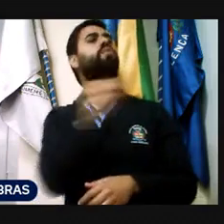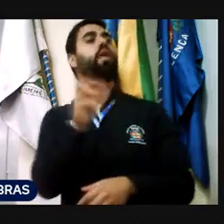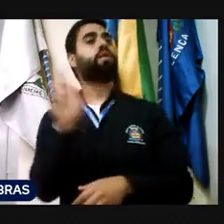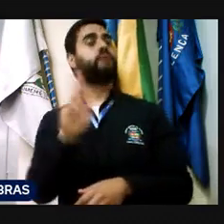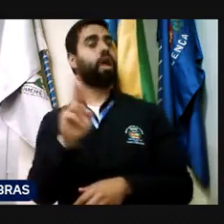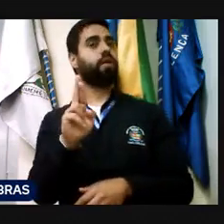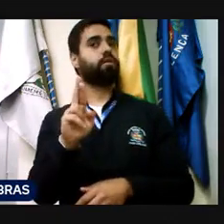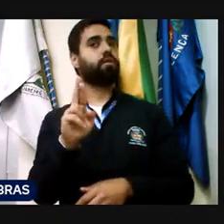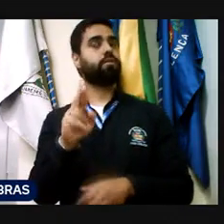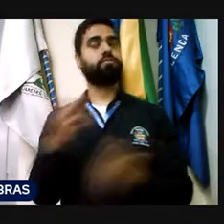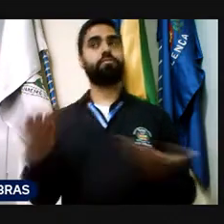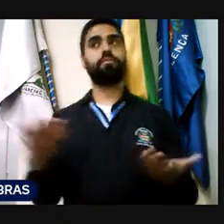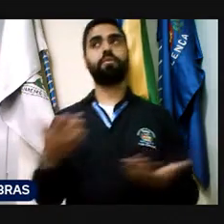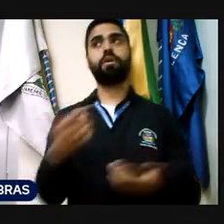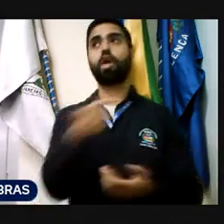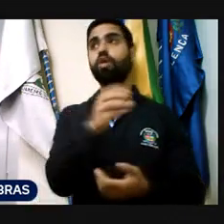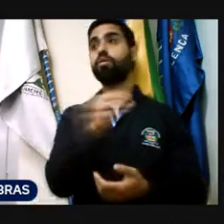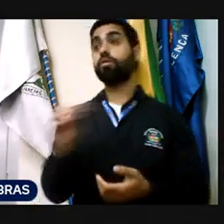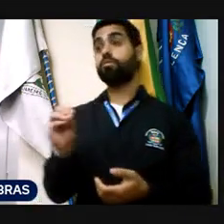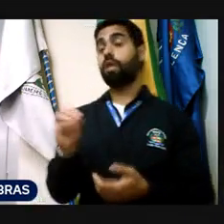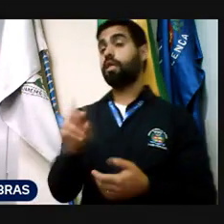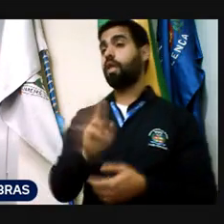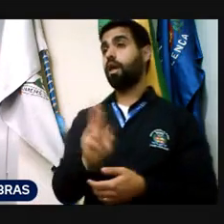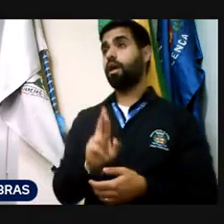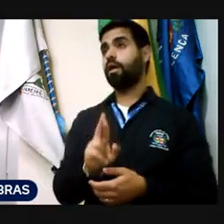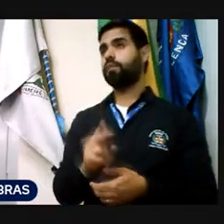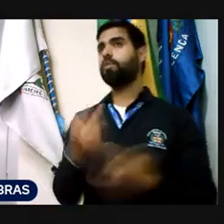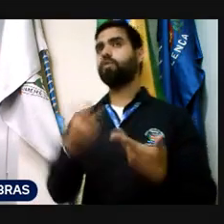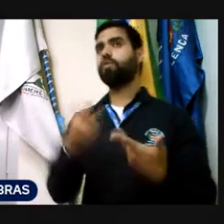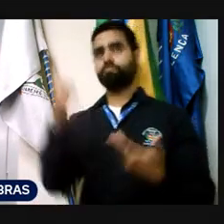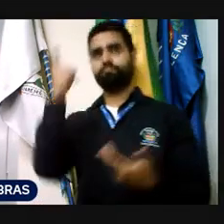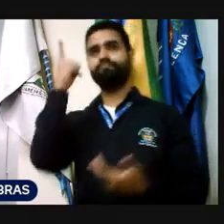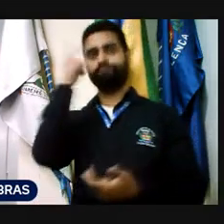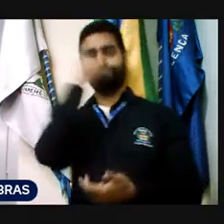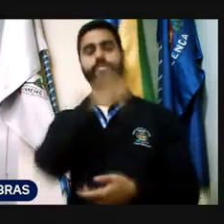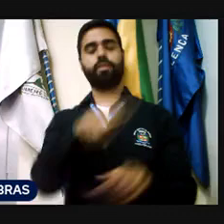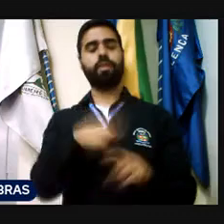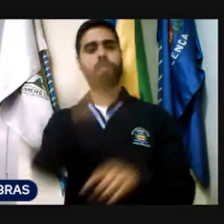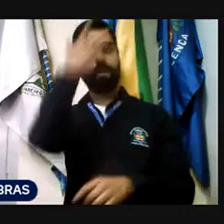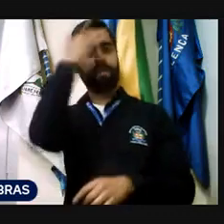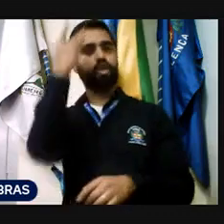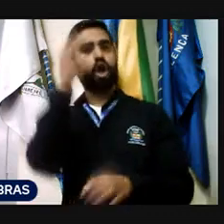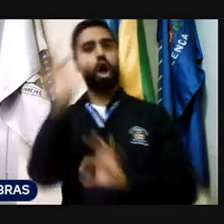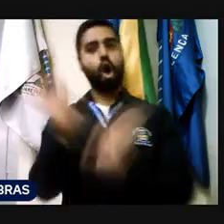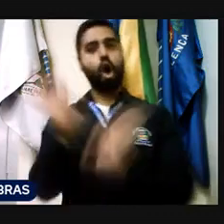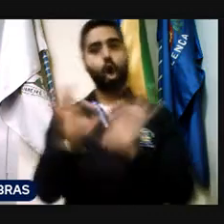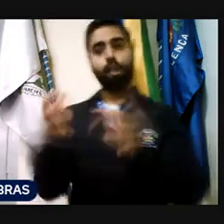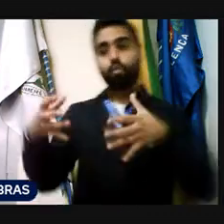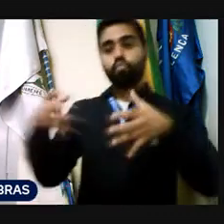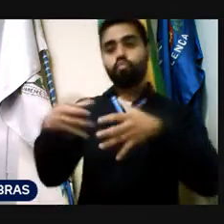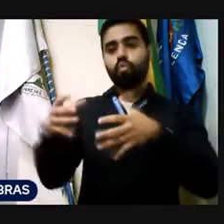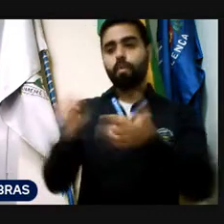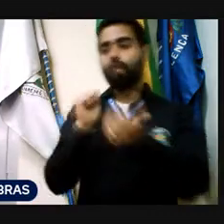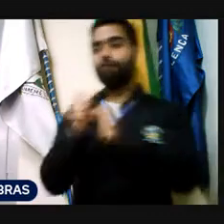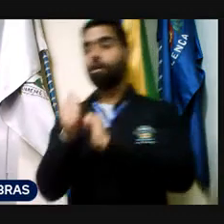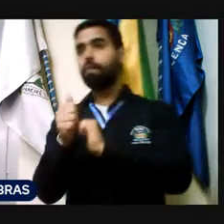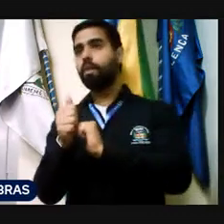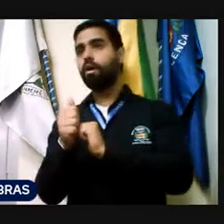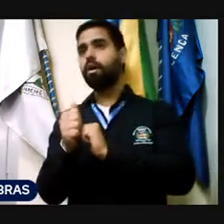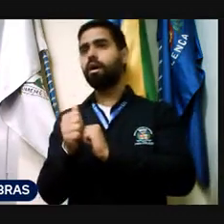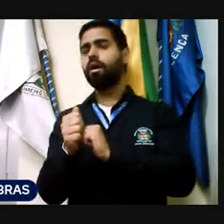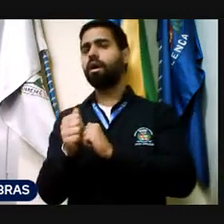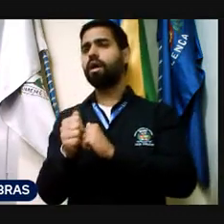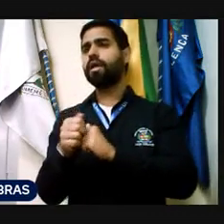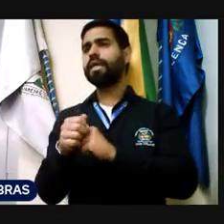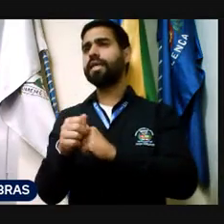semana, R$200 por jogos. Então, fica difícil, às vezes, a pessoa montar um time dentro da cidade e ter